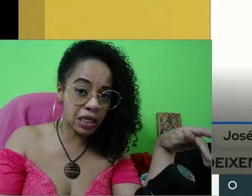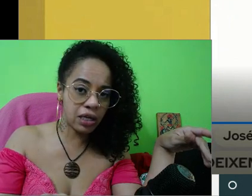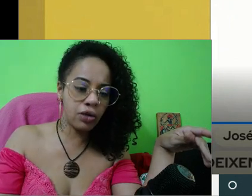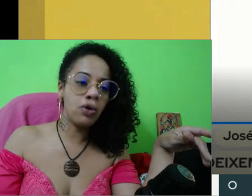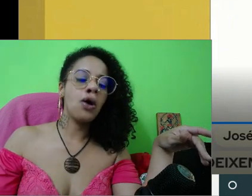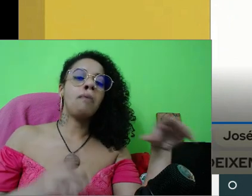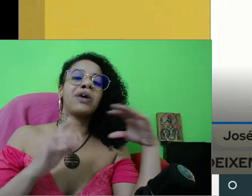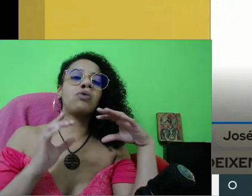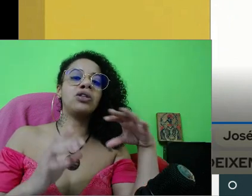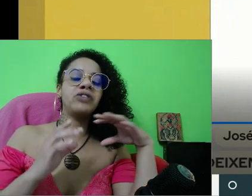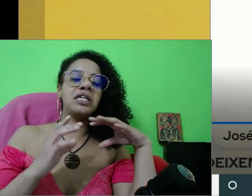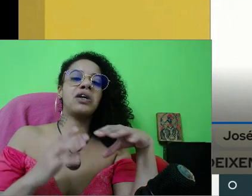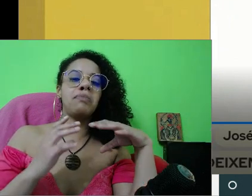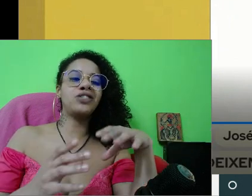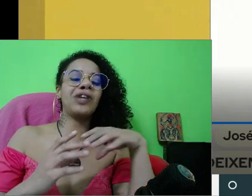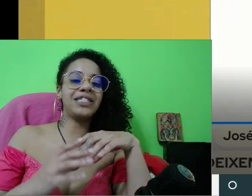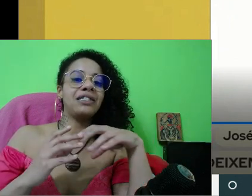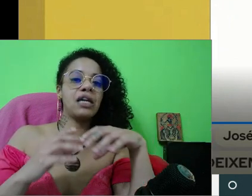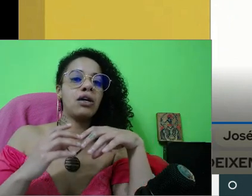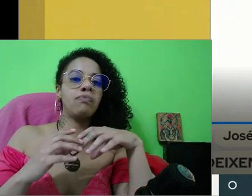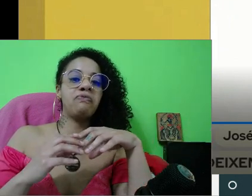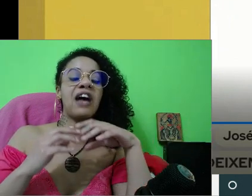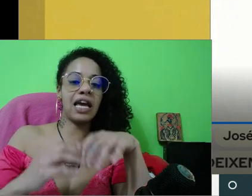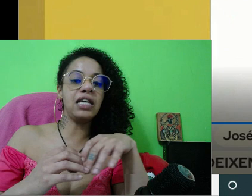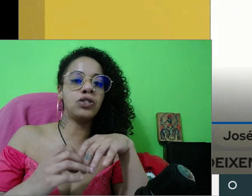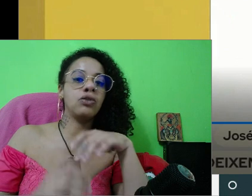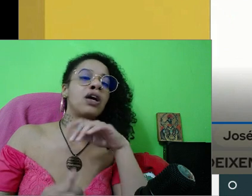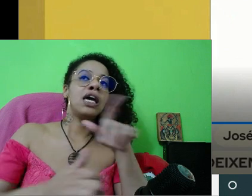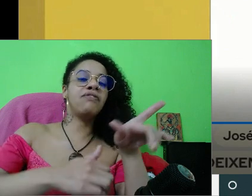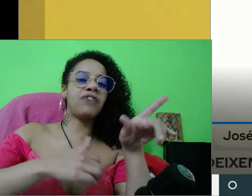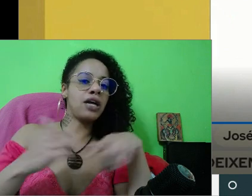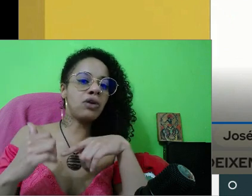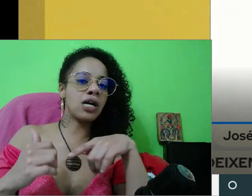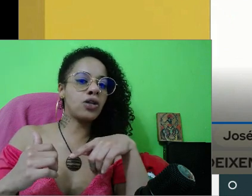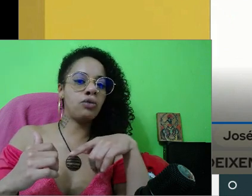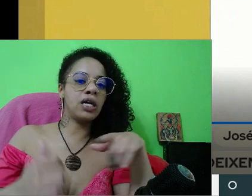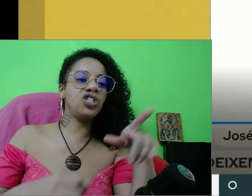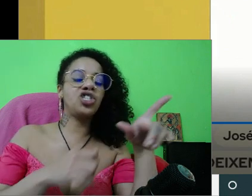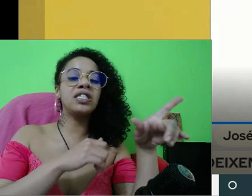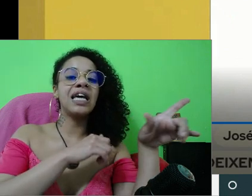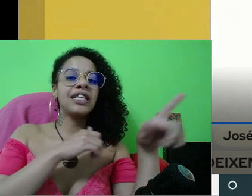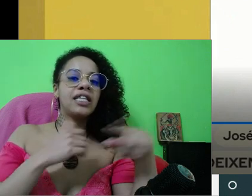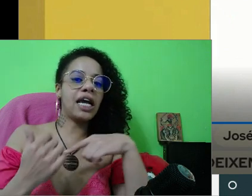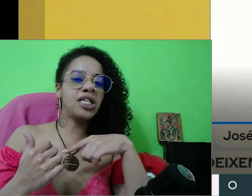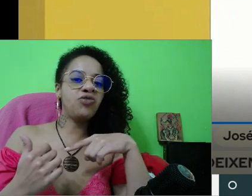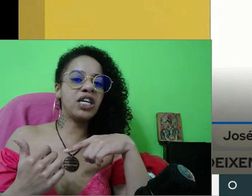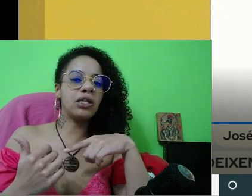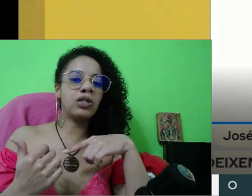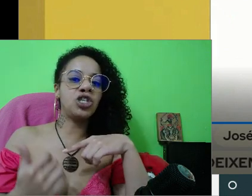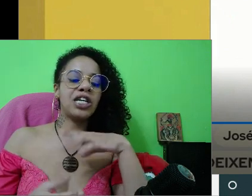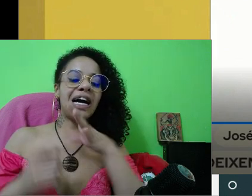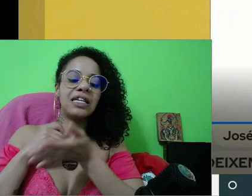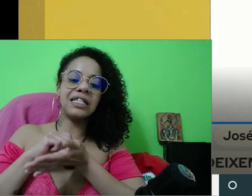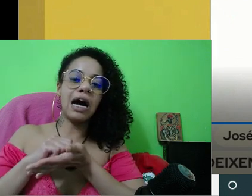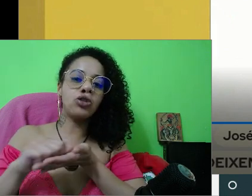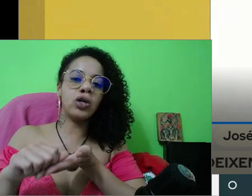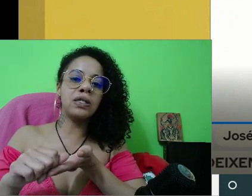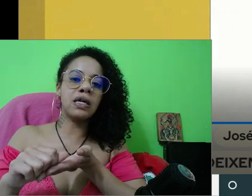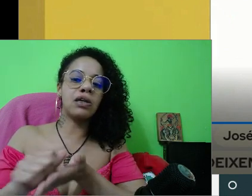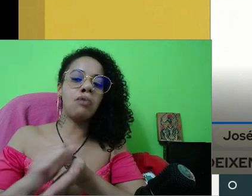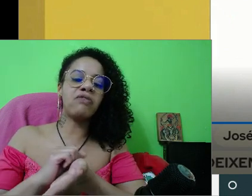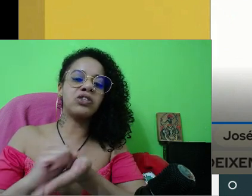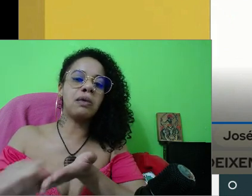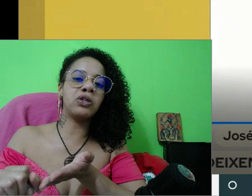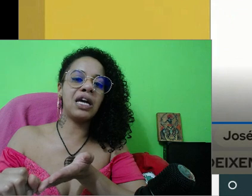pessoal vai anotando porque quando vocês forem mencionar você tem que falar isso e vai no cartório antes três vias autenticadas